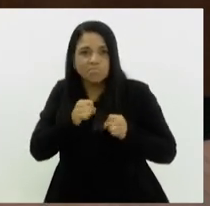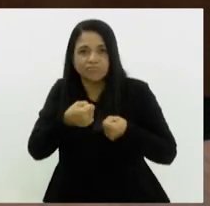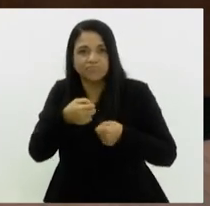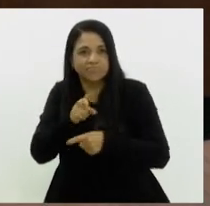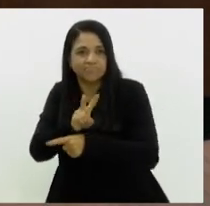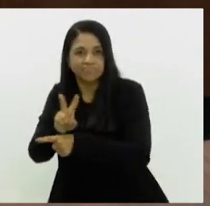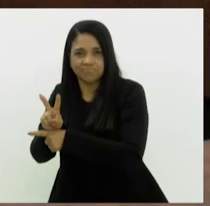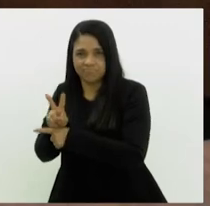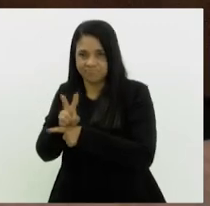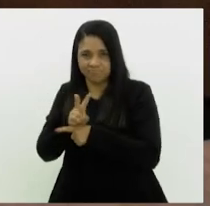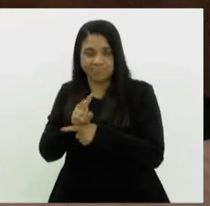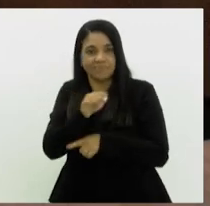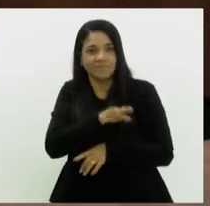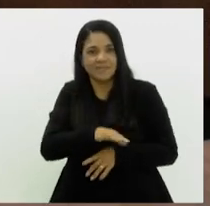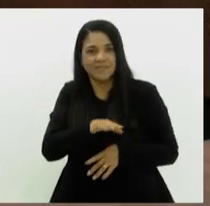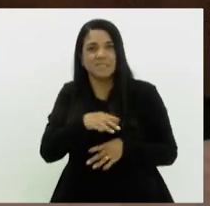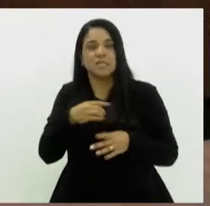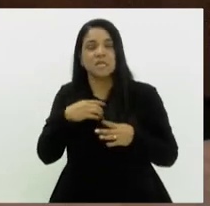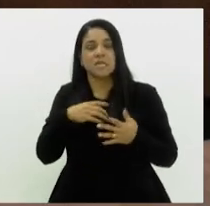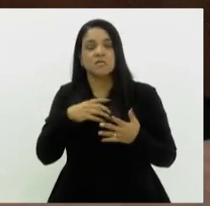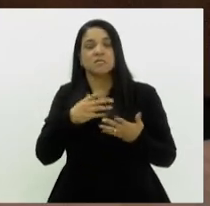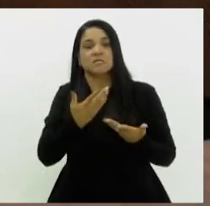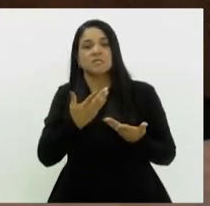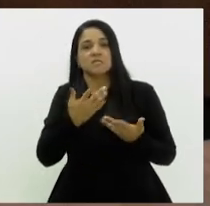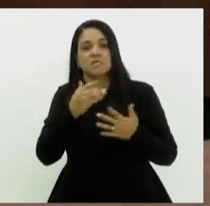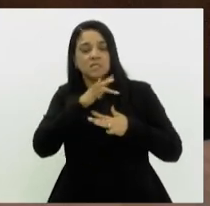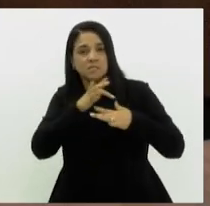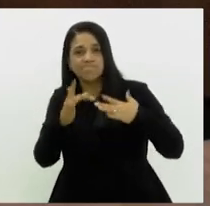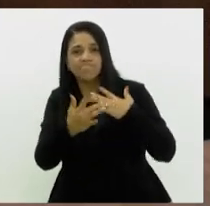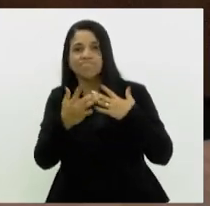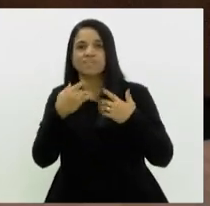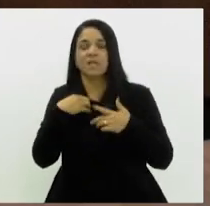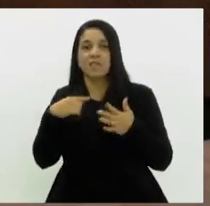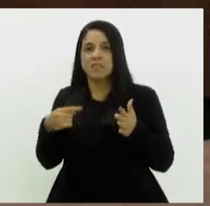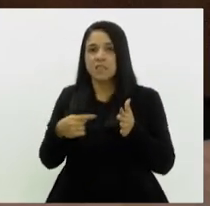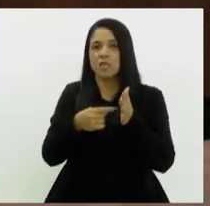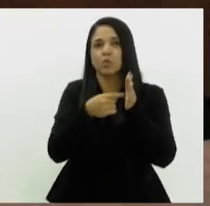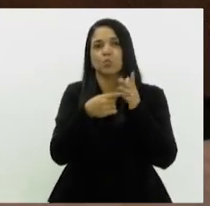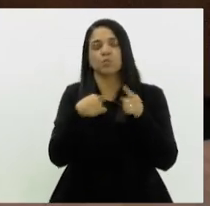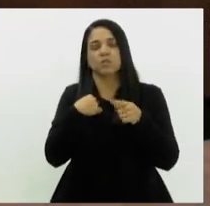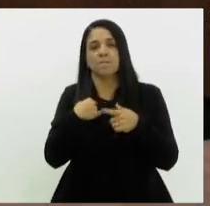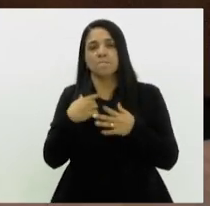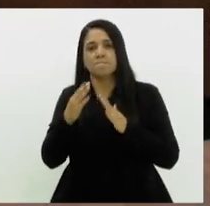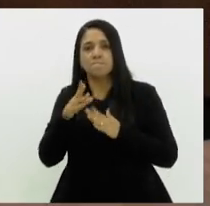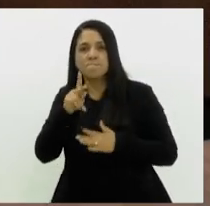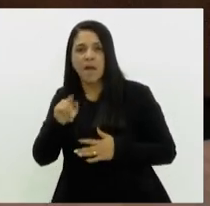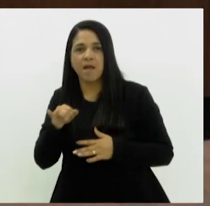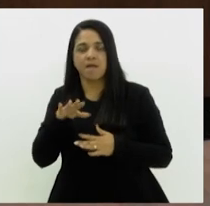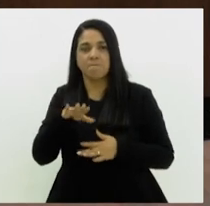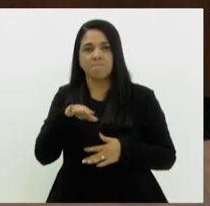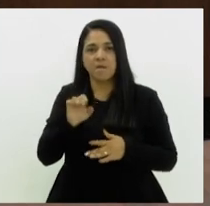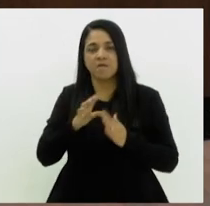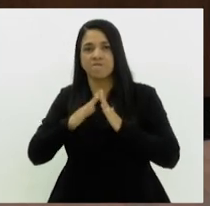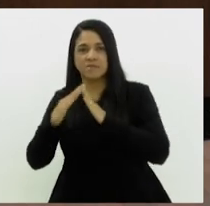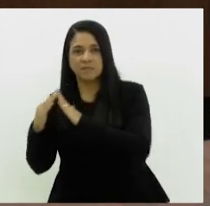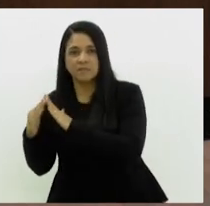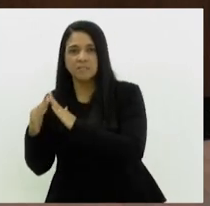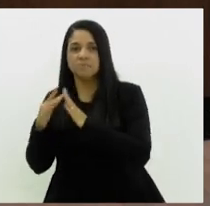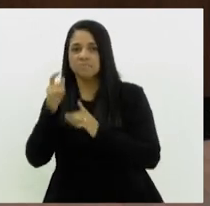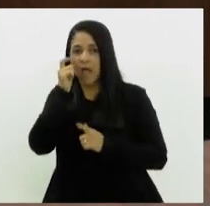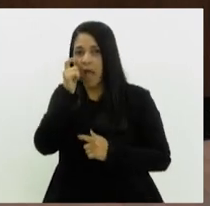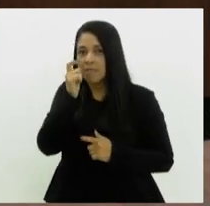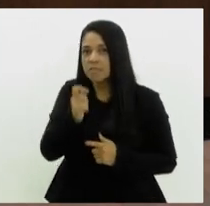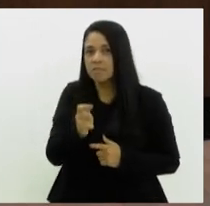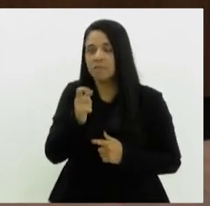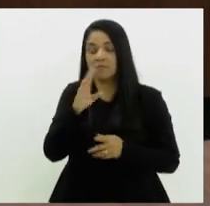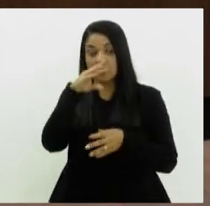de denúncia são importantes, escolas, pais, amigos, vizinhos, todos precisam ficar atentos, principalmente nos seios